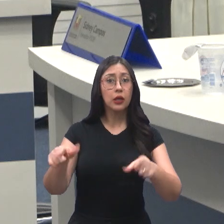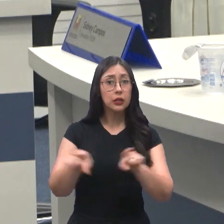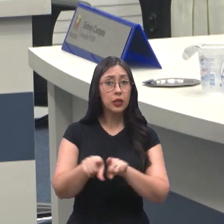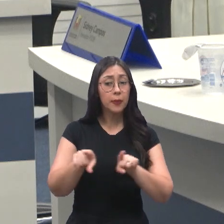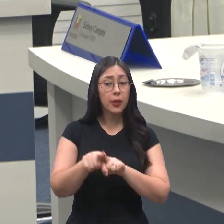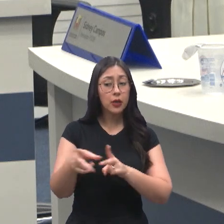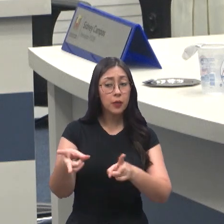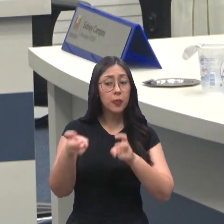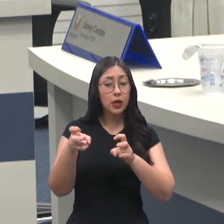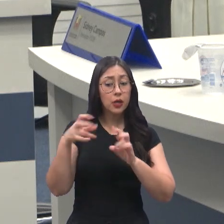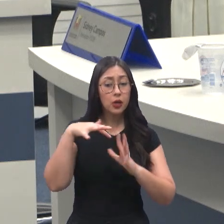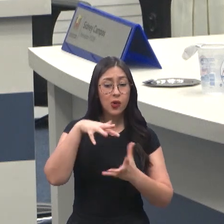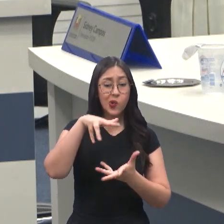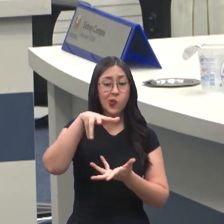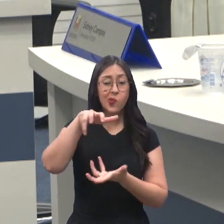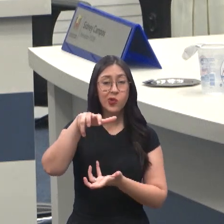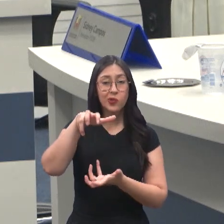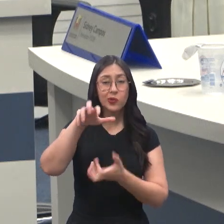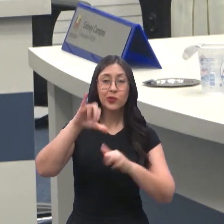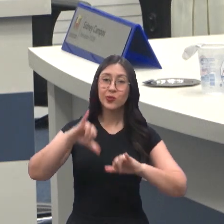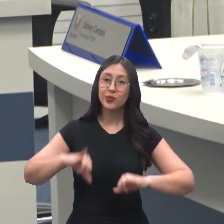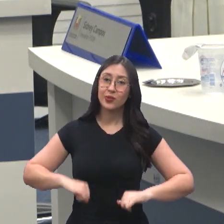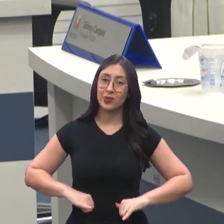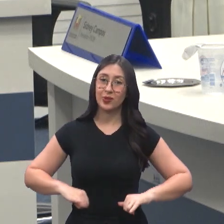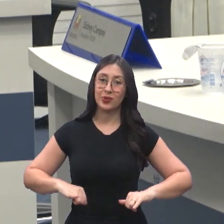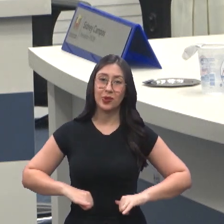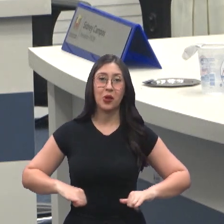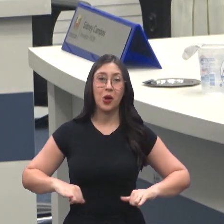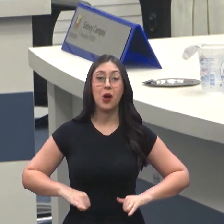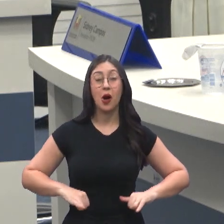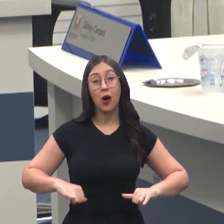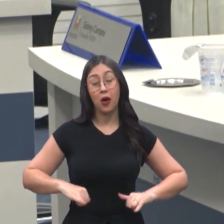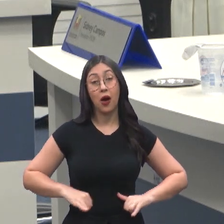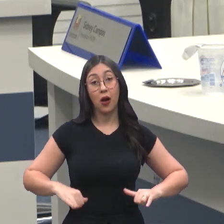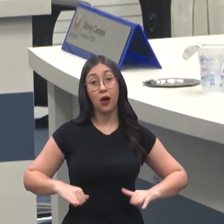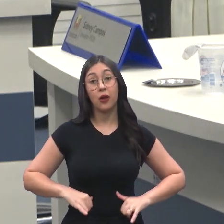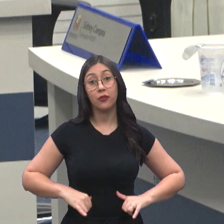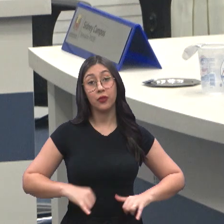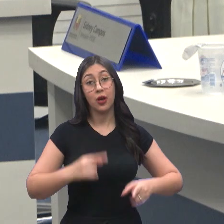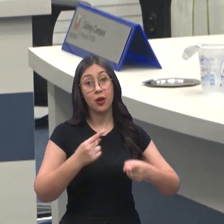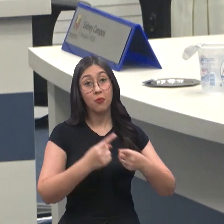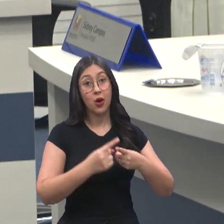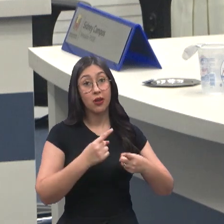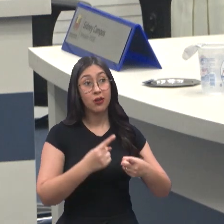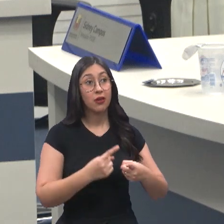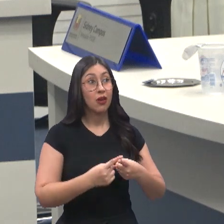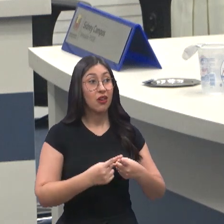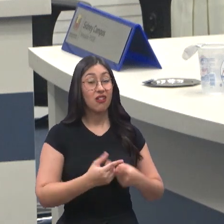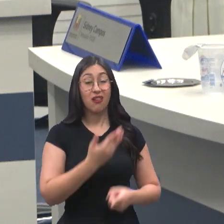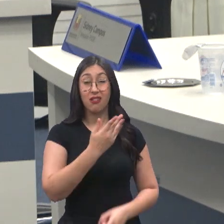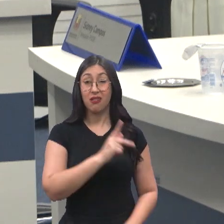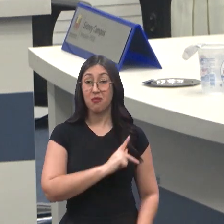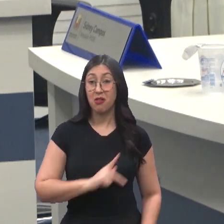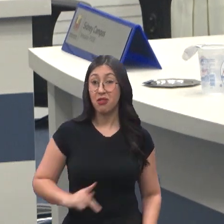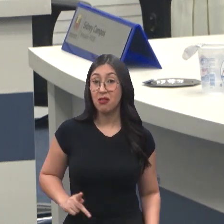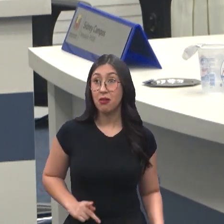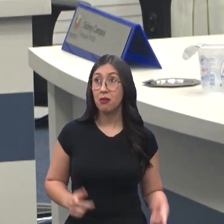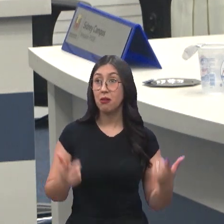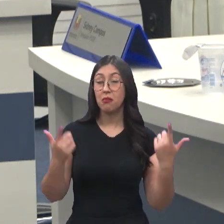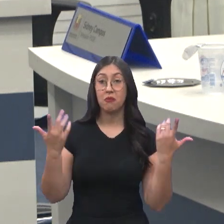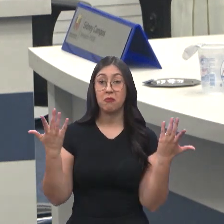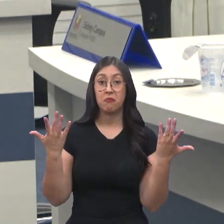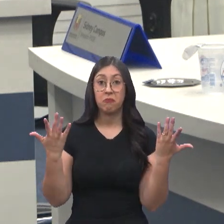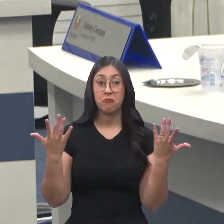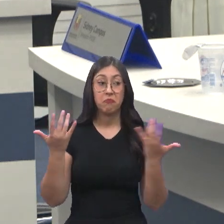mundo paga um preço muito alto por essa aventura desse presidente. Então, por isso,